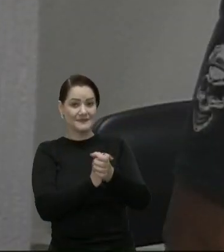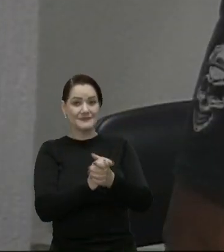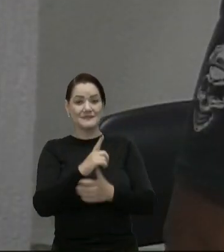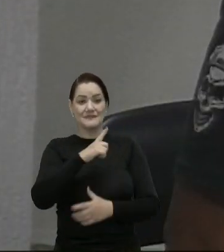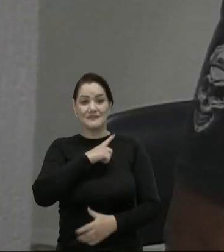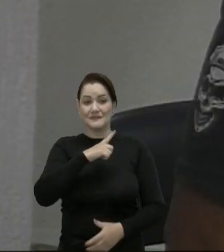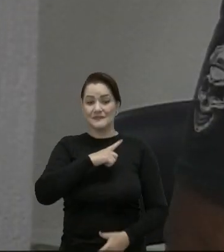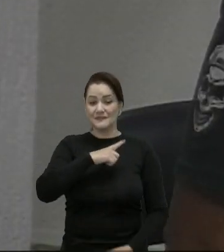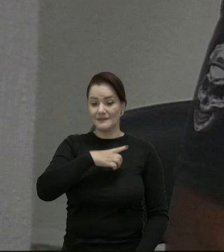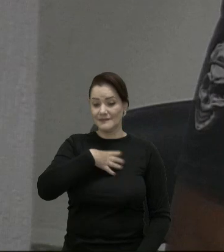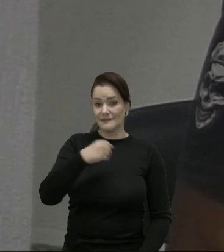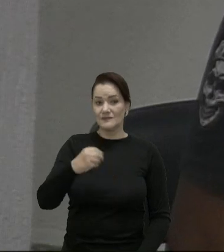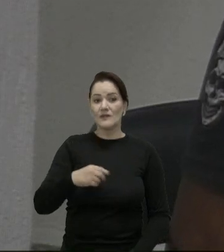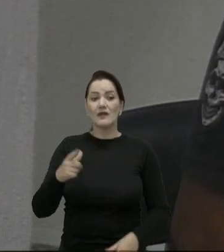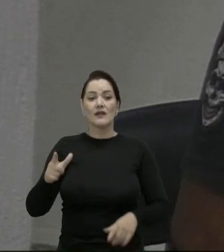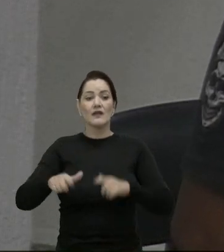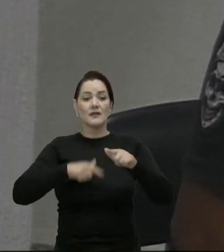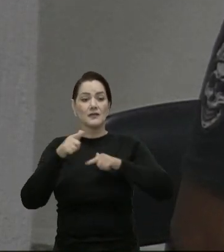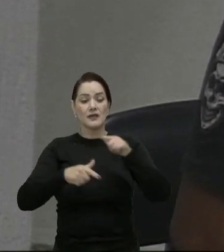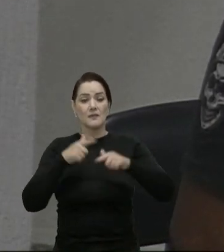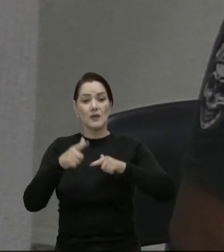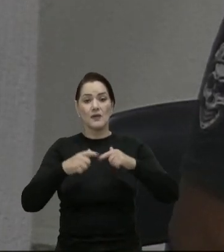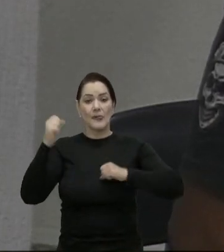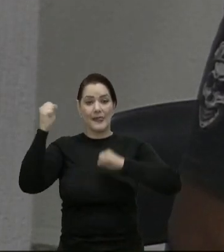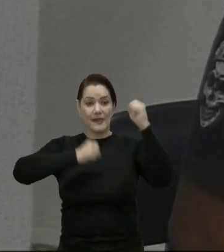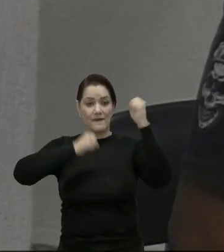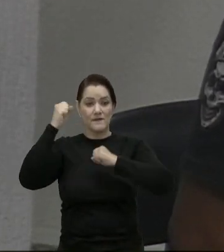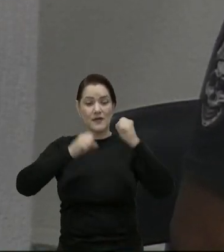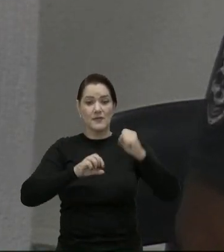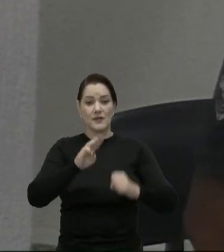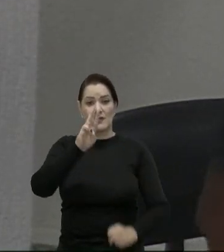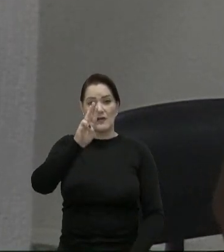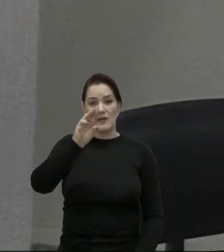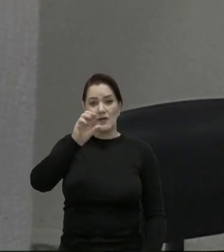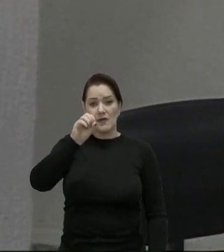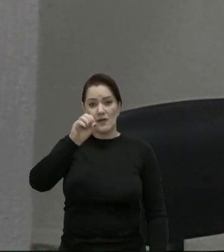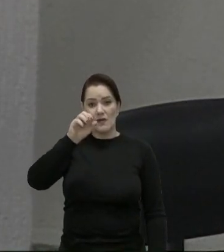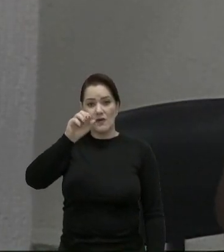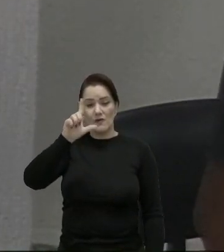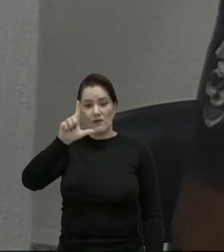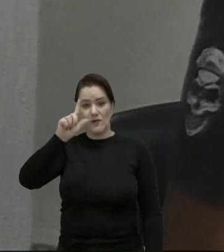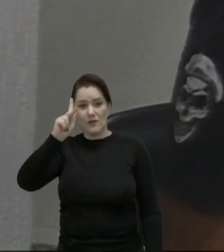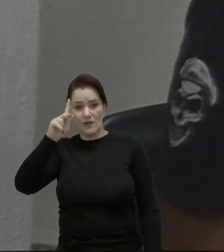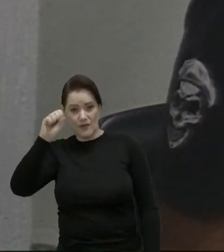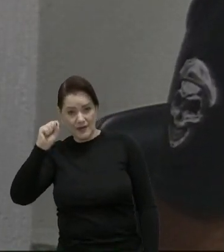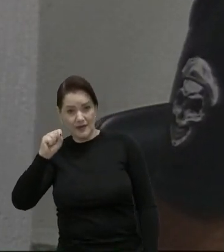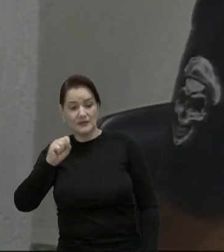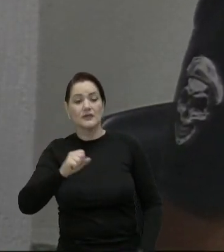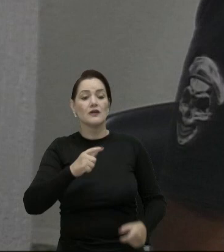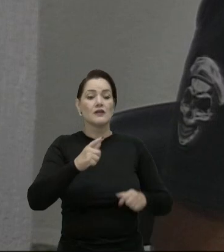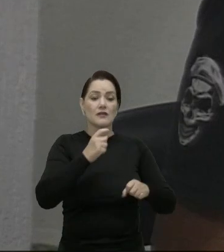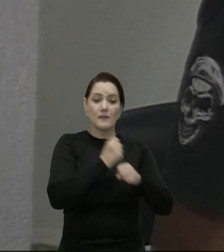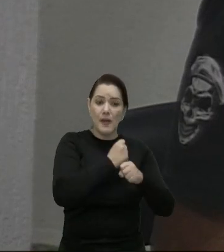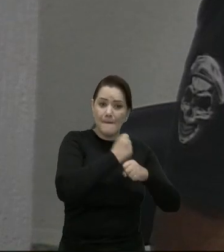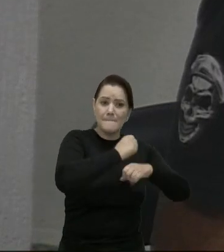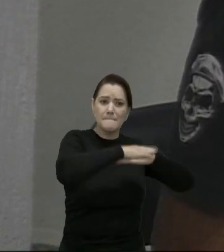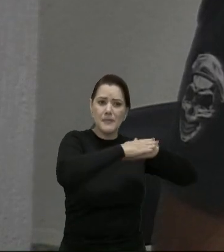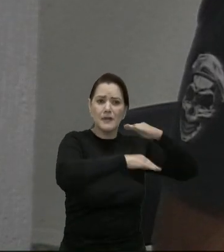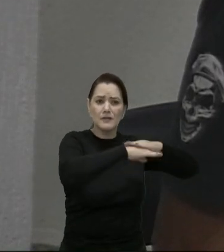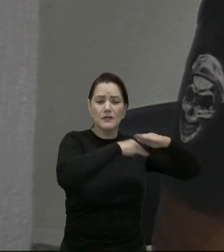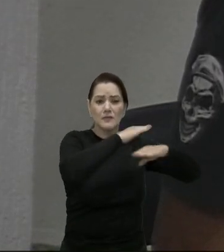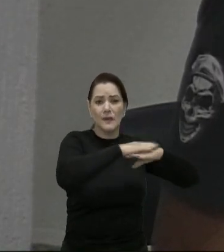enteado, trabalhou na Volkswagen. Será que trabalhamos junto ou não? Trabalhei por lá. Foi servente de pedreiro e aprendeu a arte de